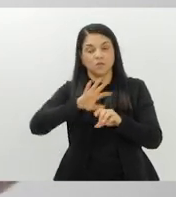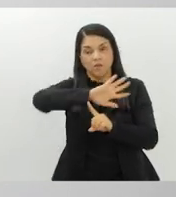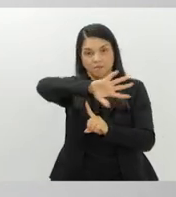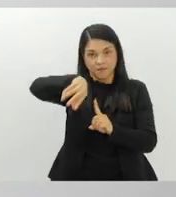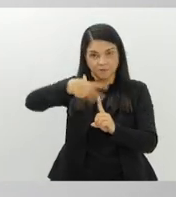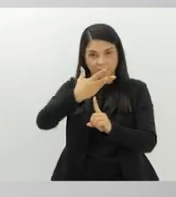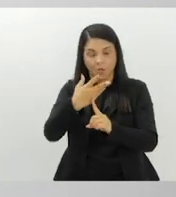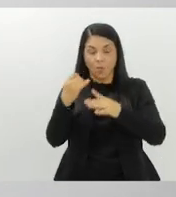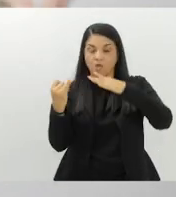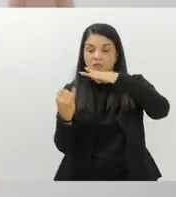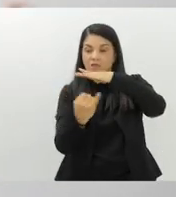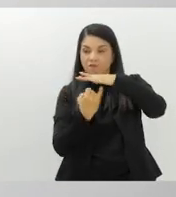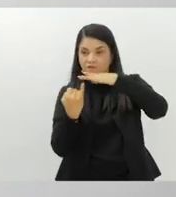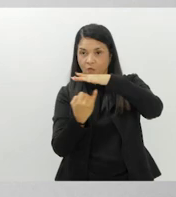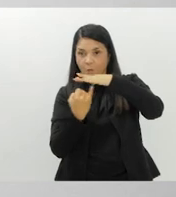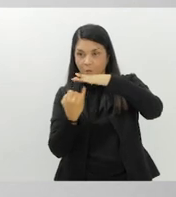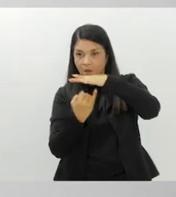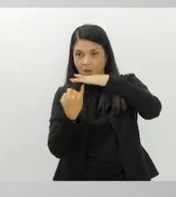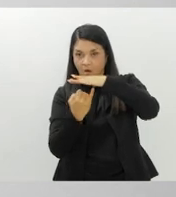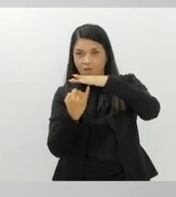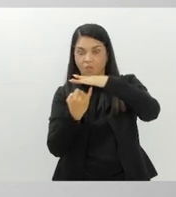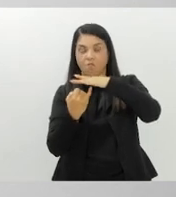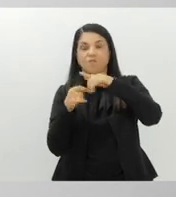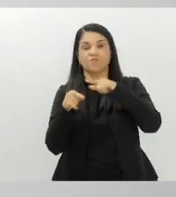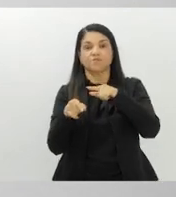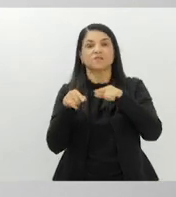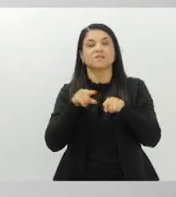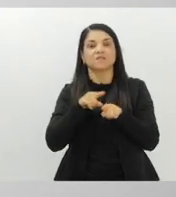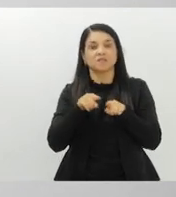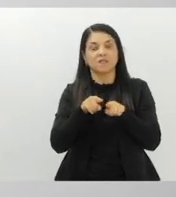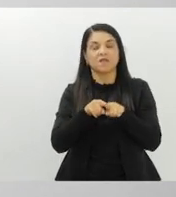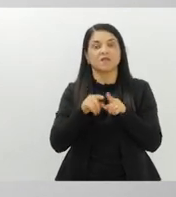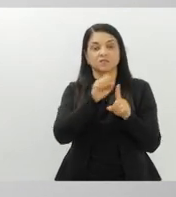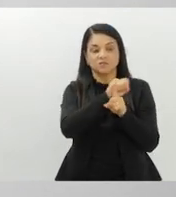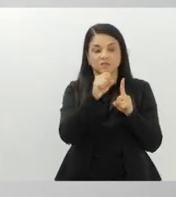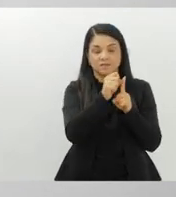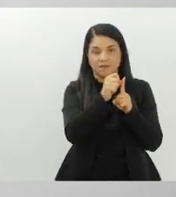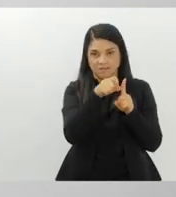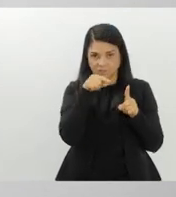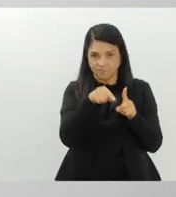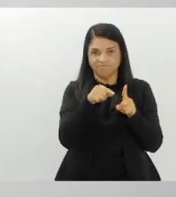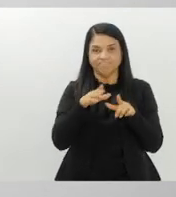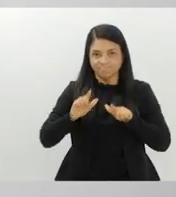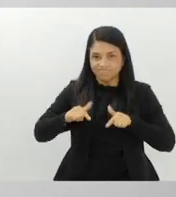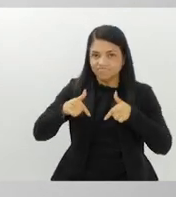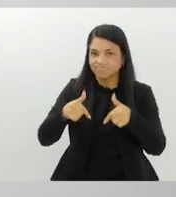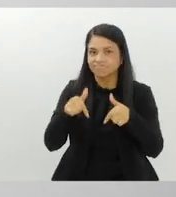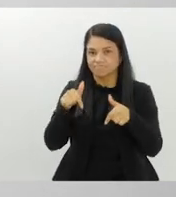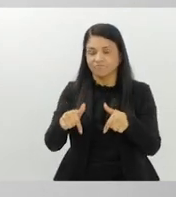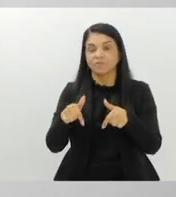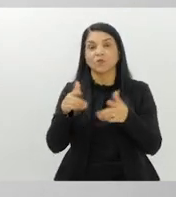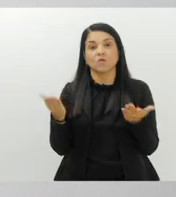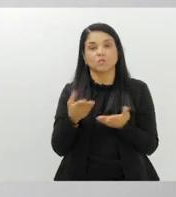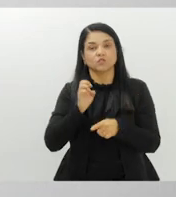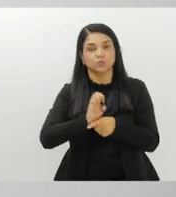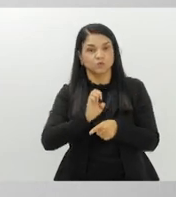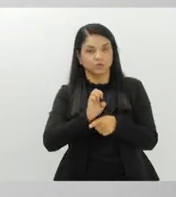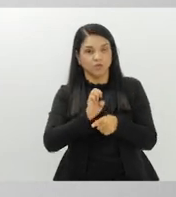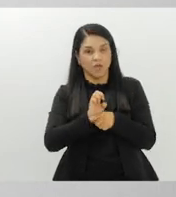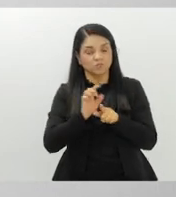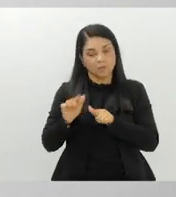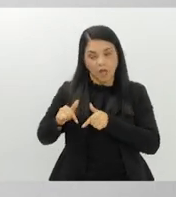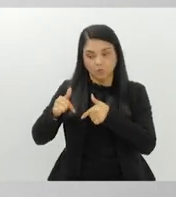ambiental que pega ali toda a sociedade civil, que pega ali as iniciativas, né? Enquanto Estado, o Estado hoje está atuando em